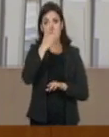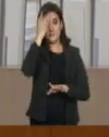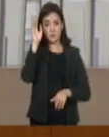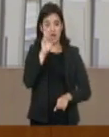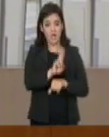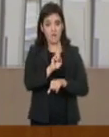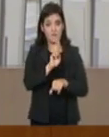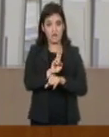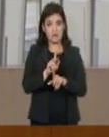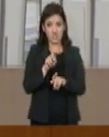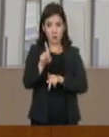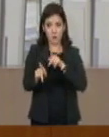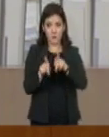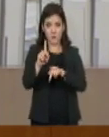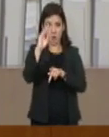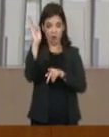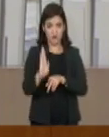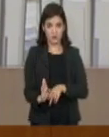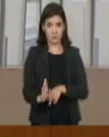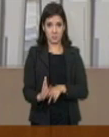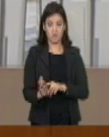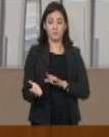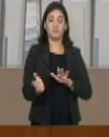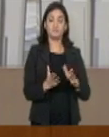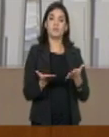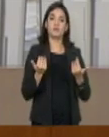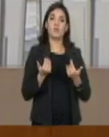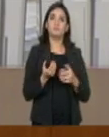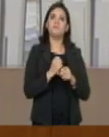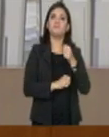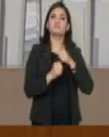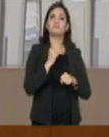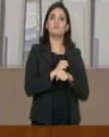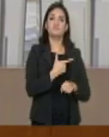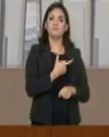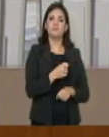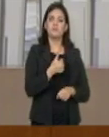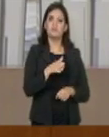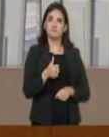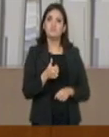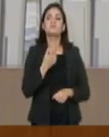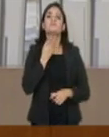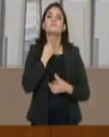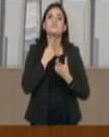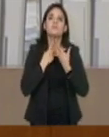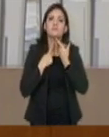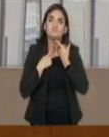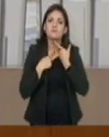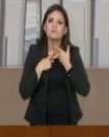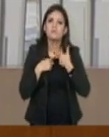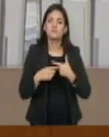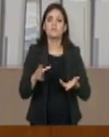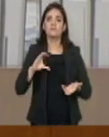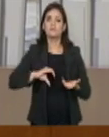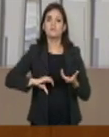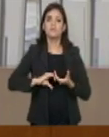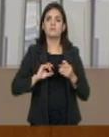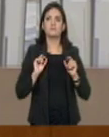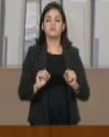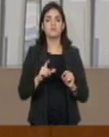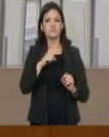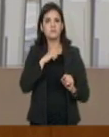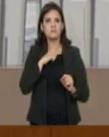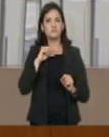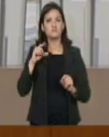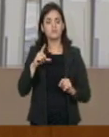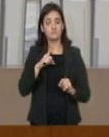Portanto, a vontade do parlamento em 2011 foi exatamente travar eventual interpretação que também aplicasse a condenação